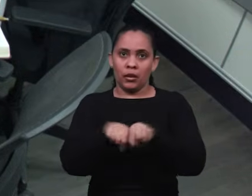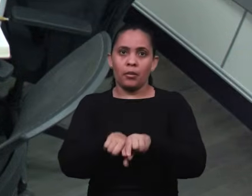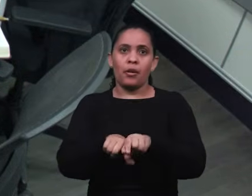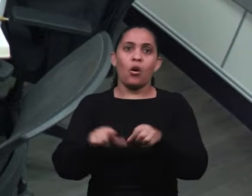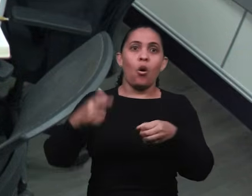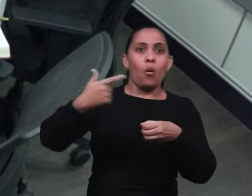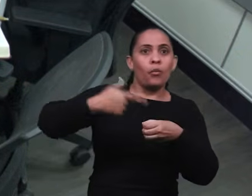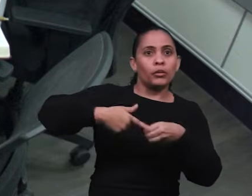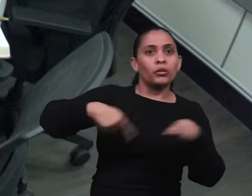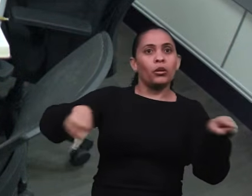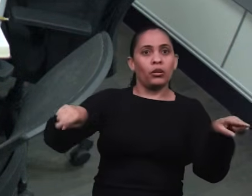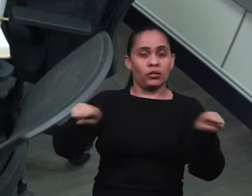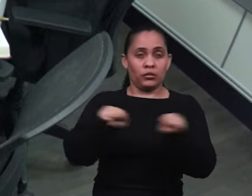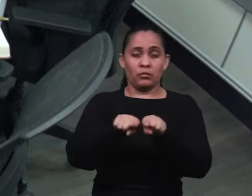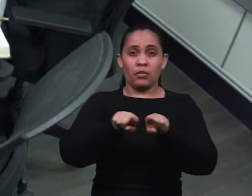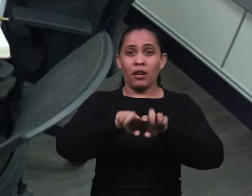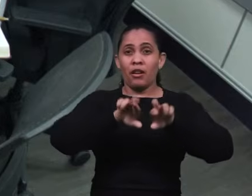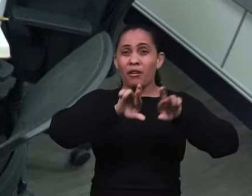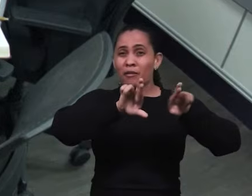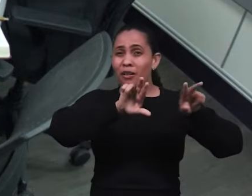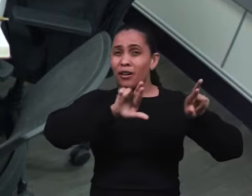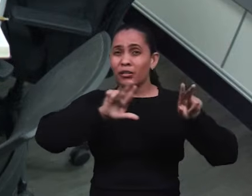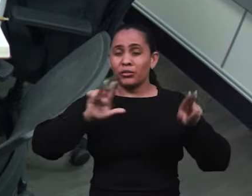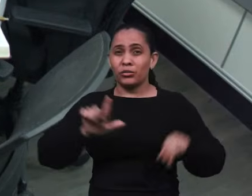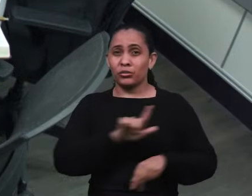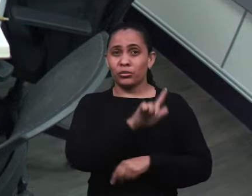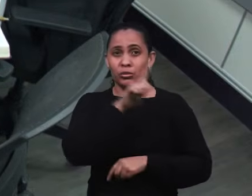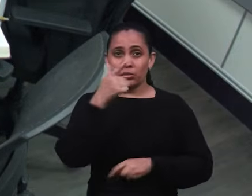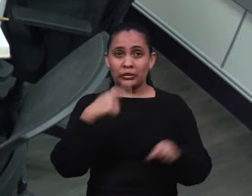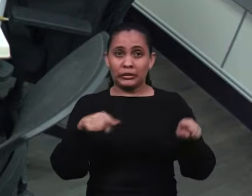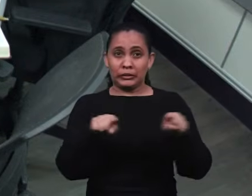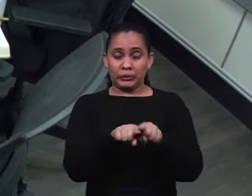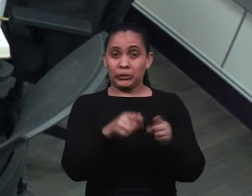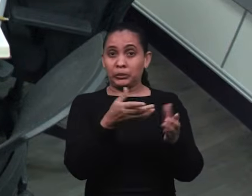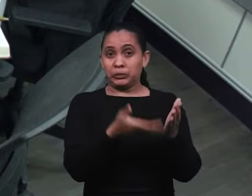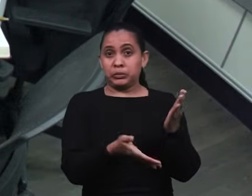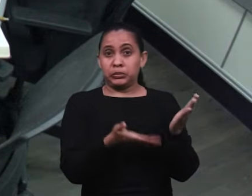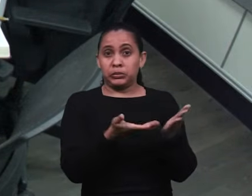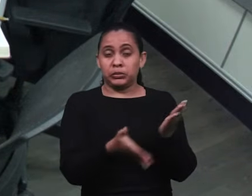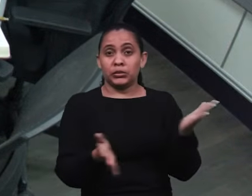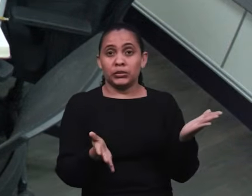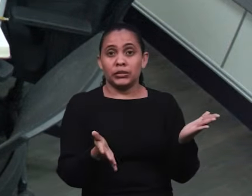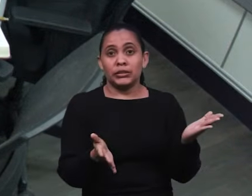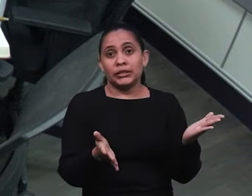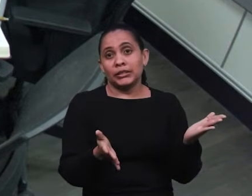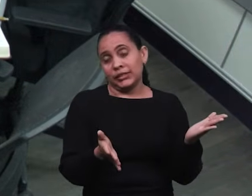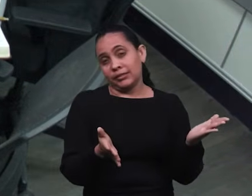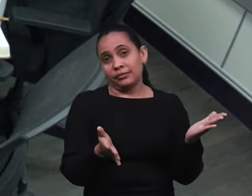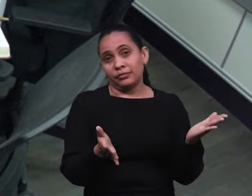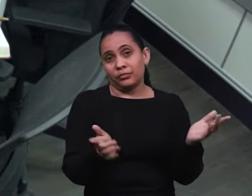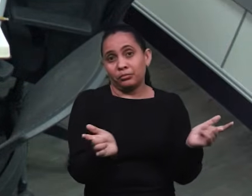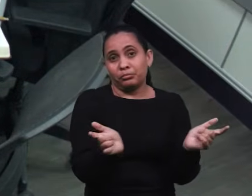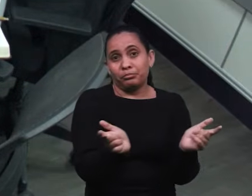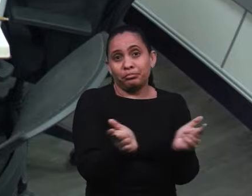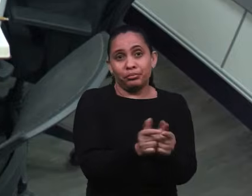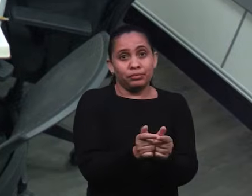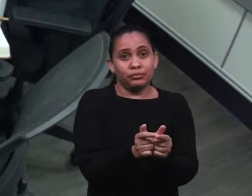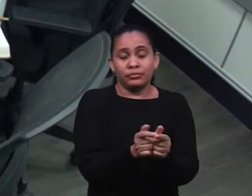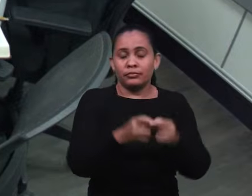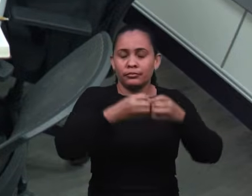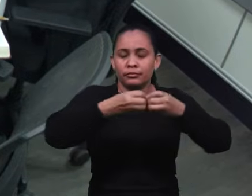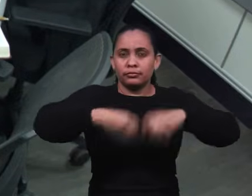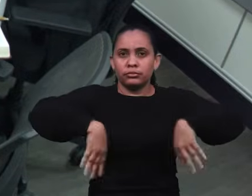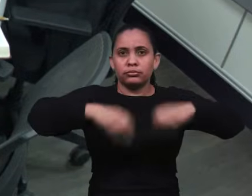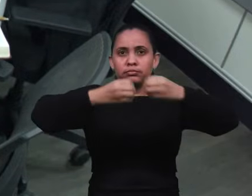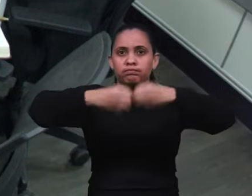petróleo, dos fertilizantes, né? que ficaram escassos. Então, foi um escalonamento de crises